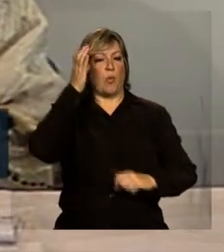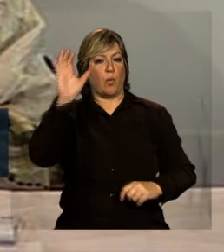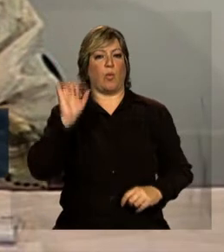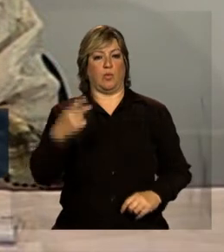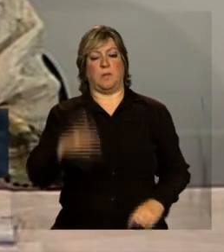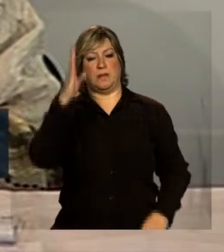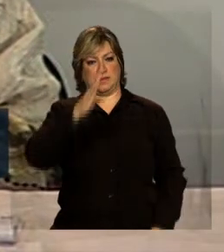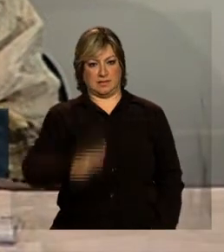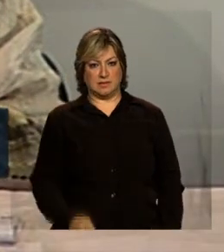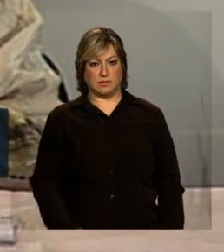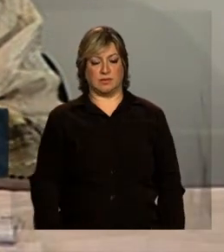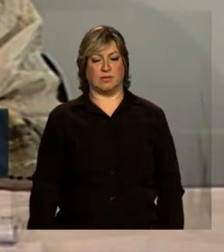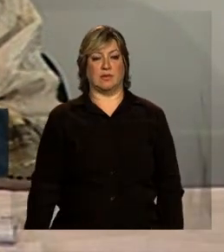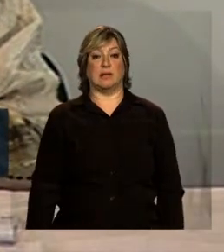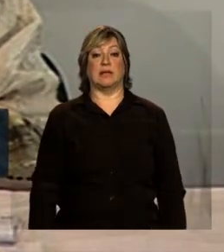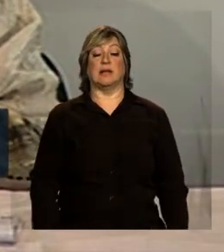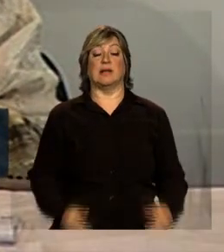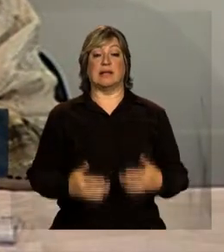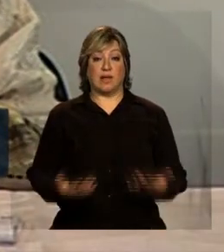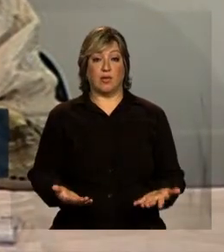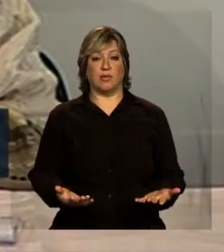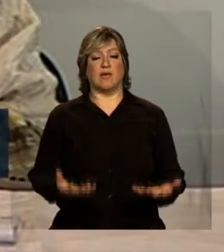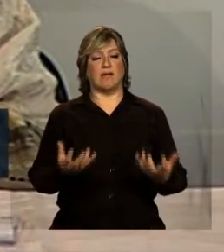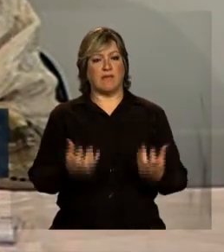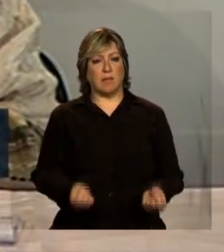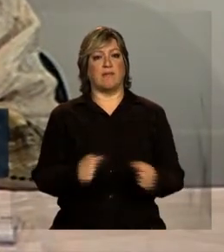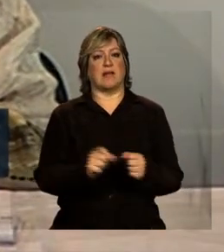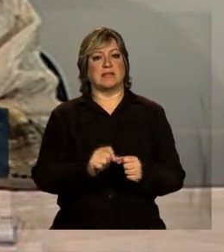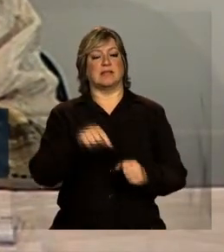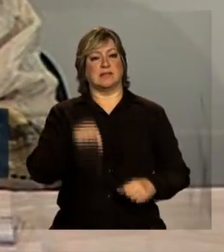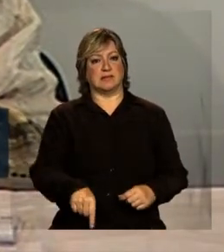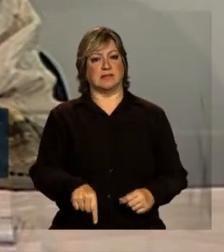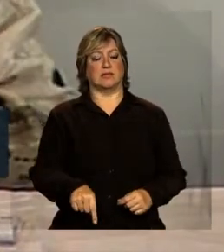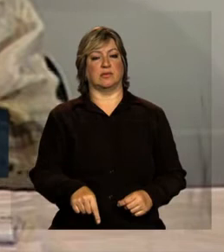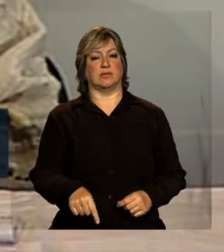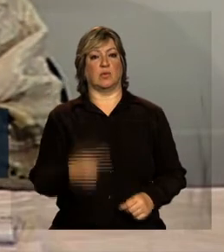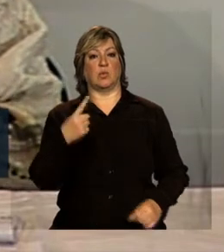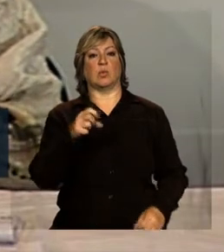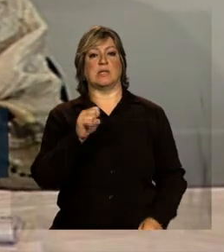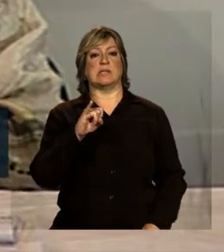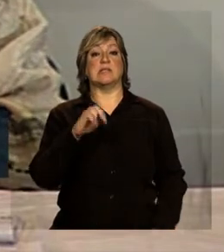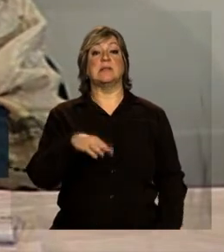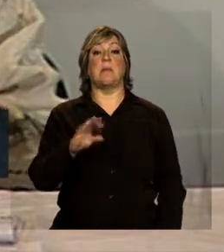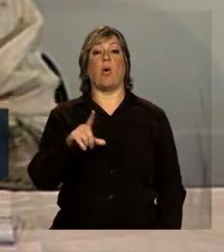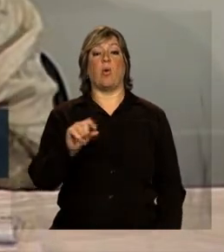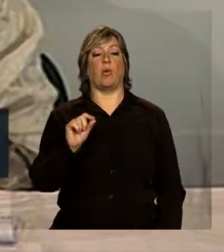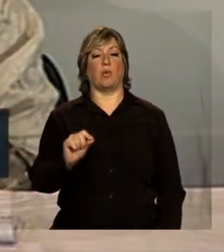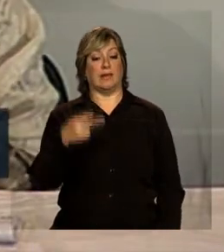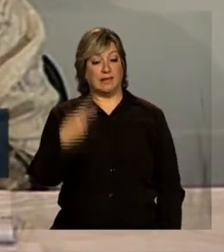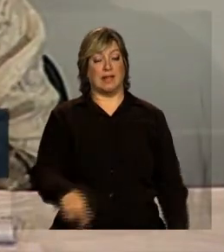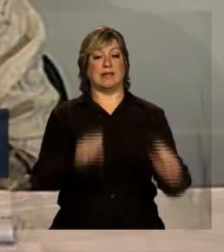do Brasil. Então, vamos fazer disso um símbolo, digamos,